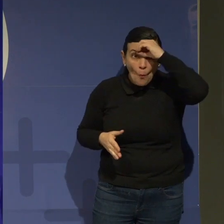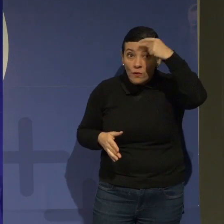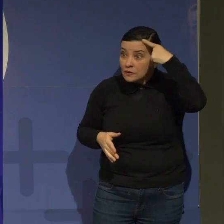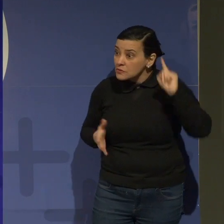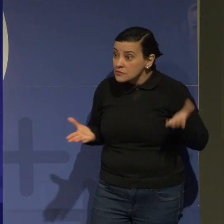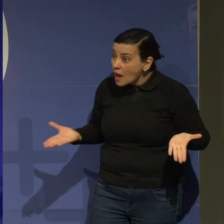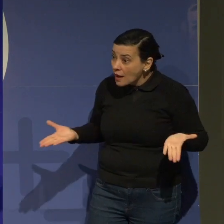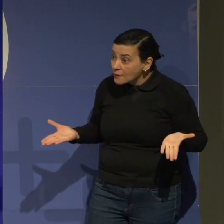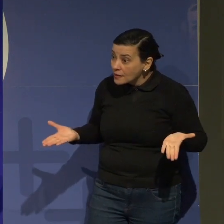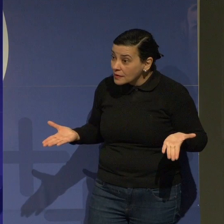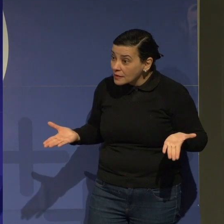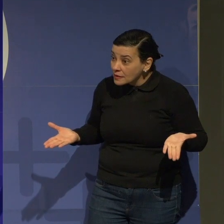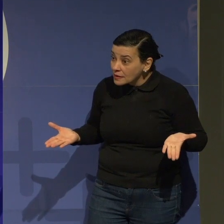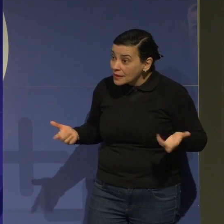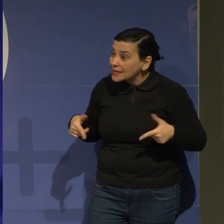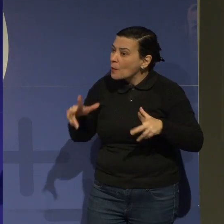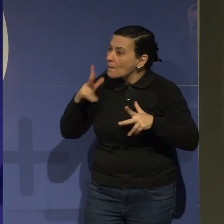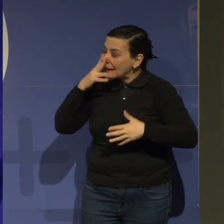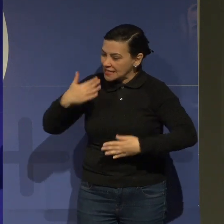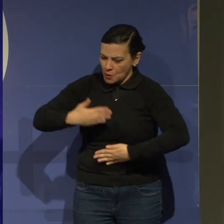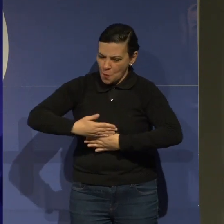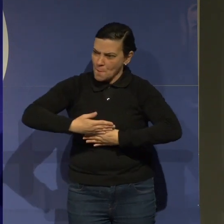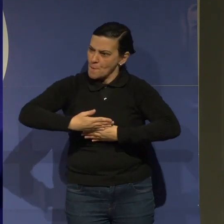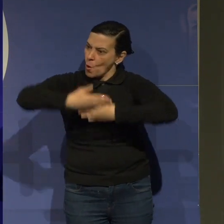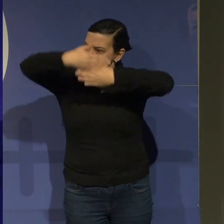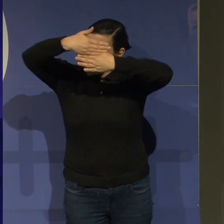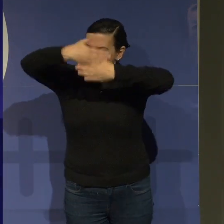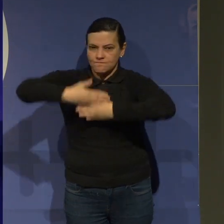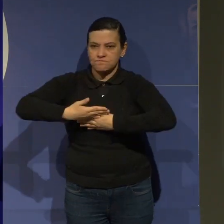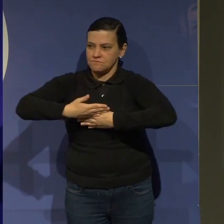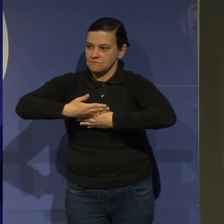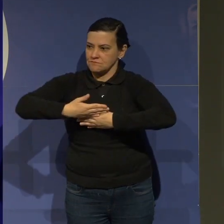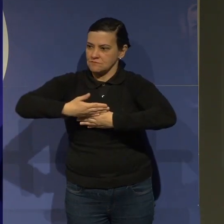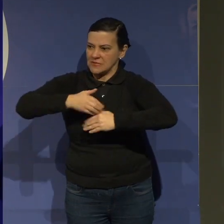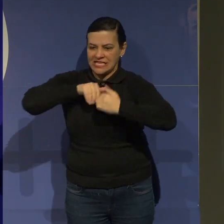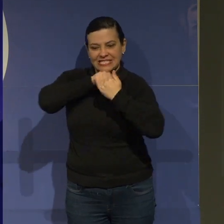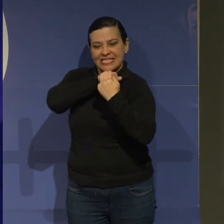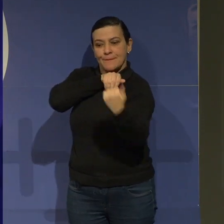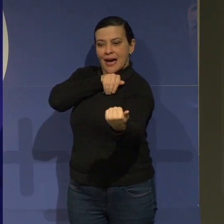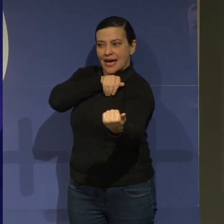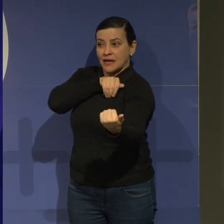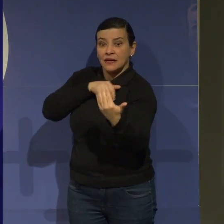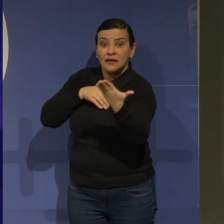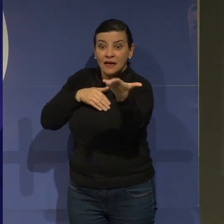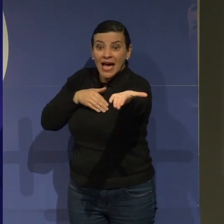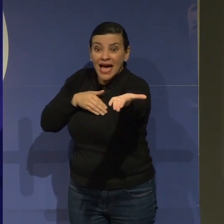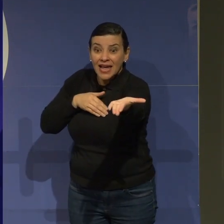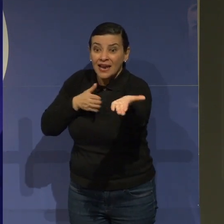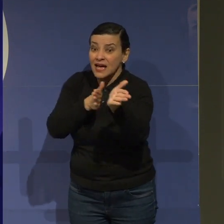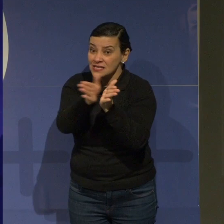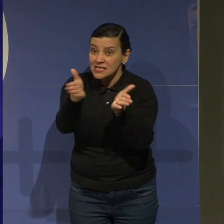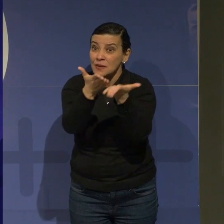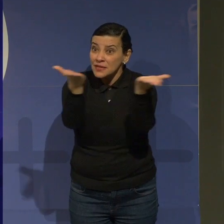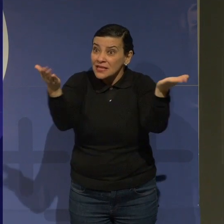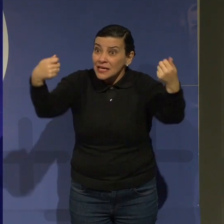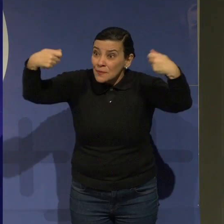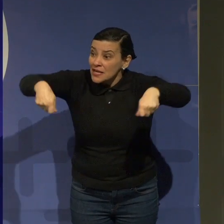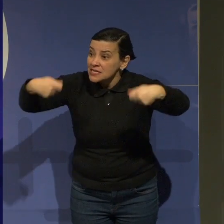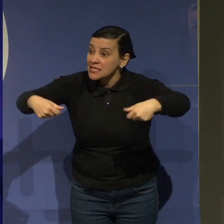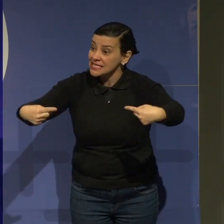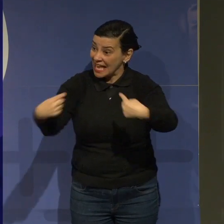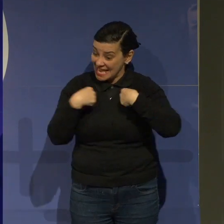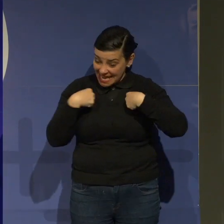nossa perspectiva individual. Esse muro que separa a pessoa que precisa de acessibilidade, que somos todos nós,